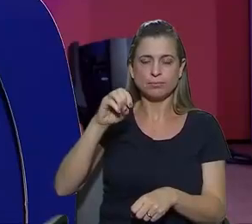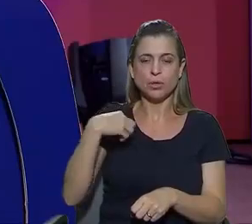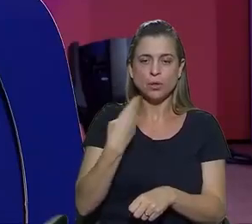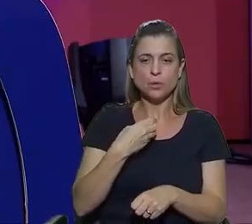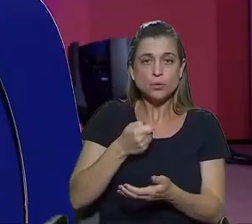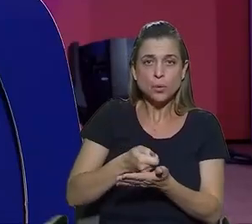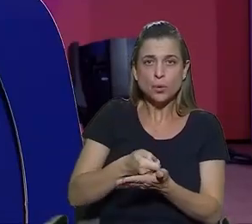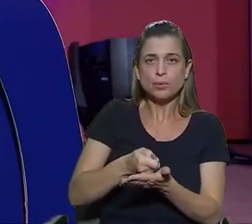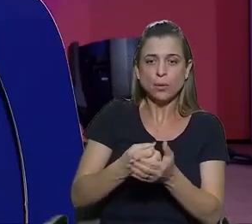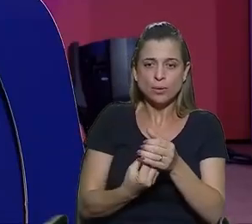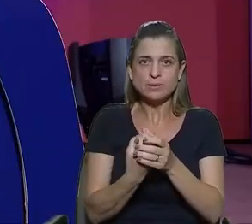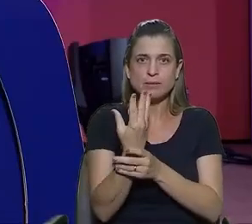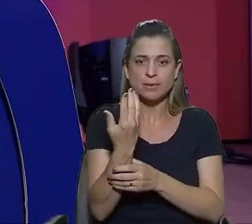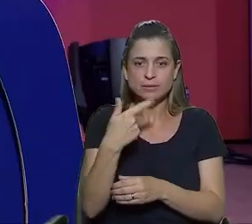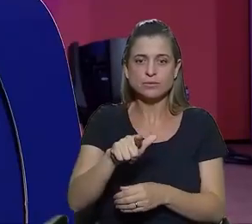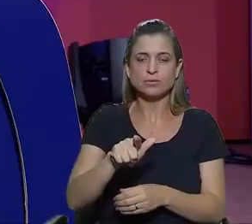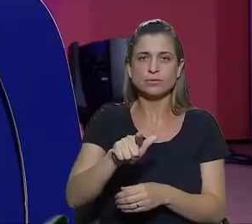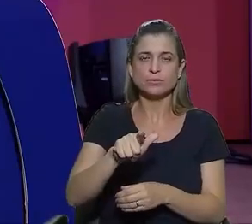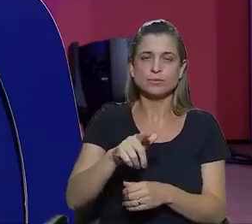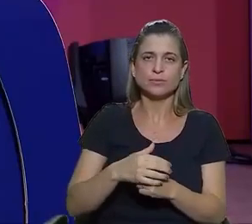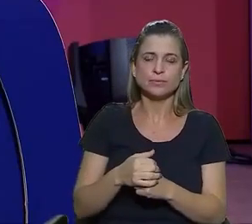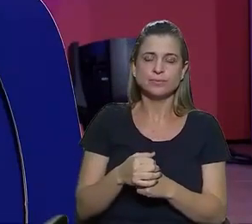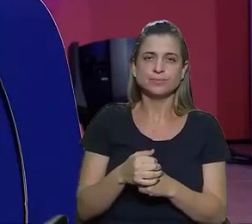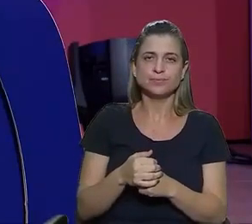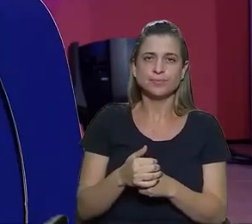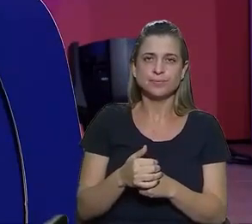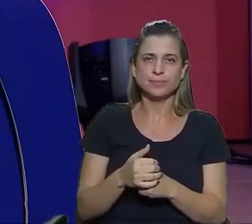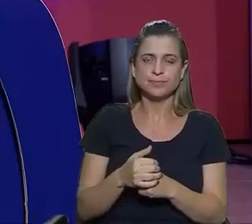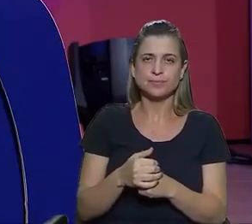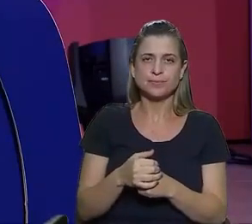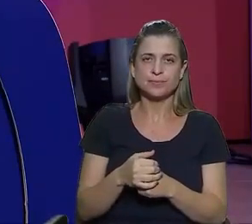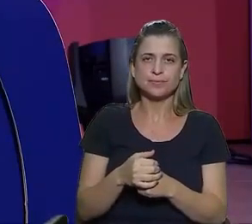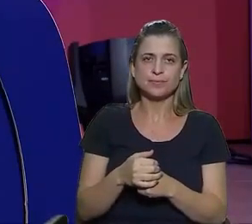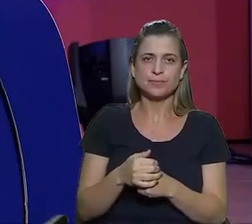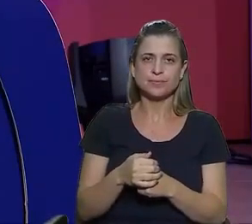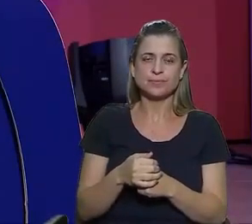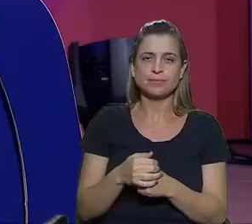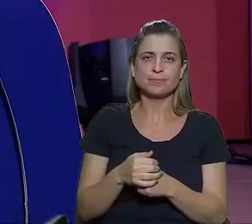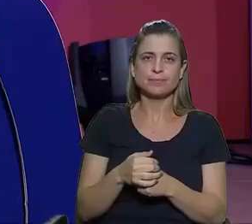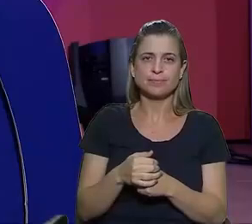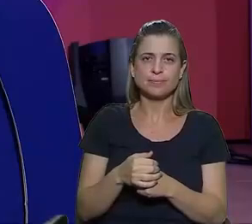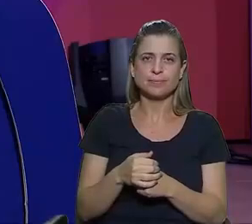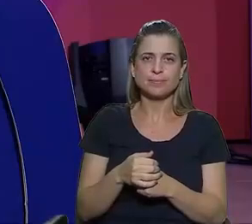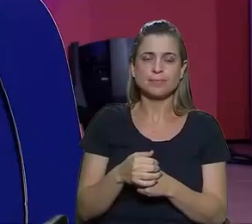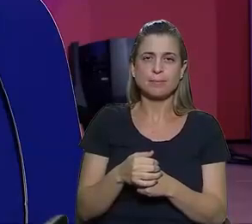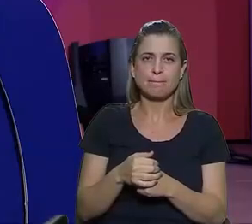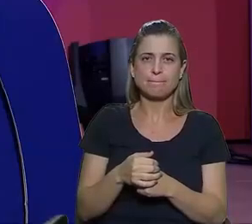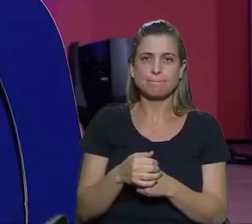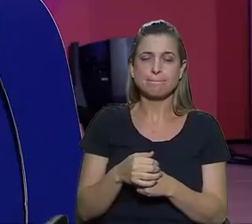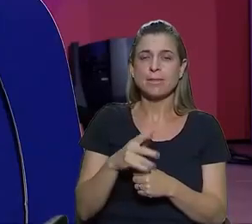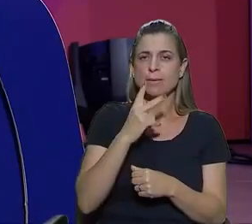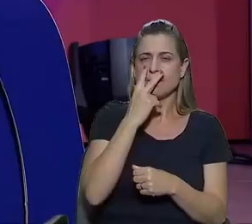Né? E essa recriação, ela tem mais a ver com o percurso do que com o